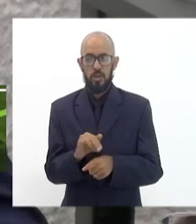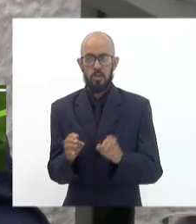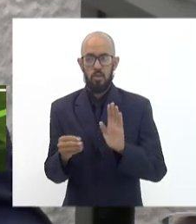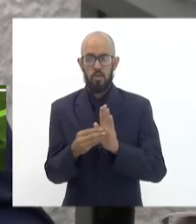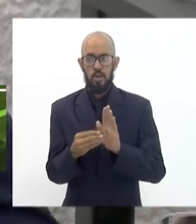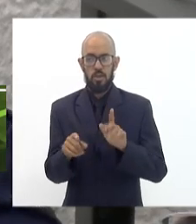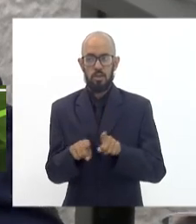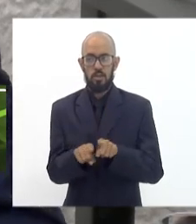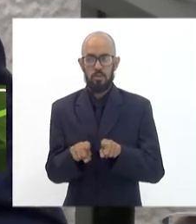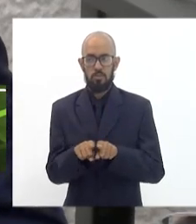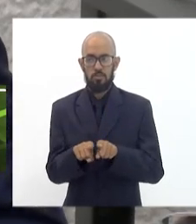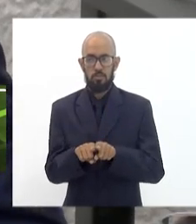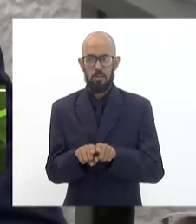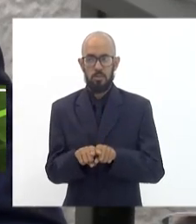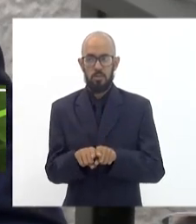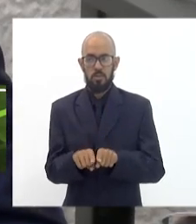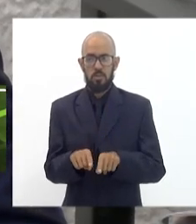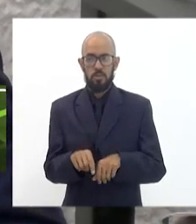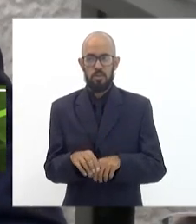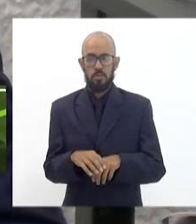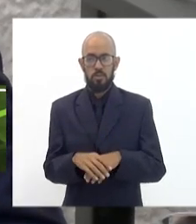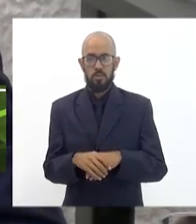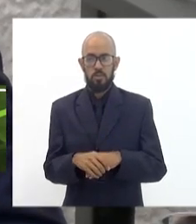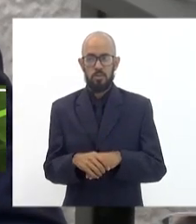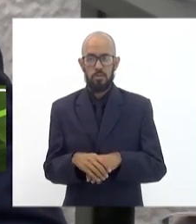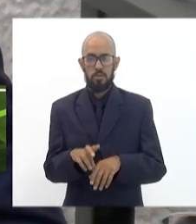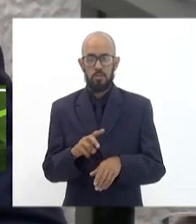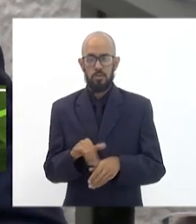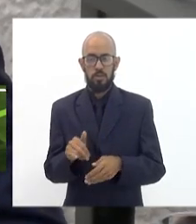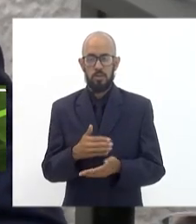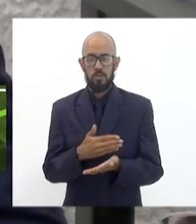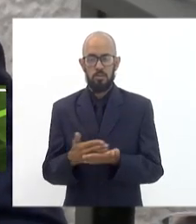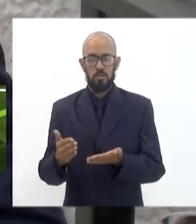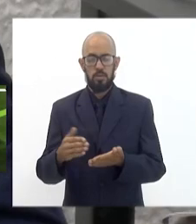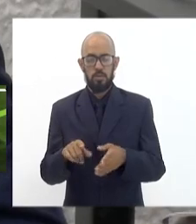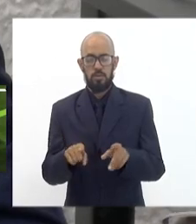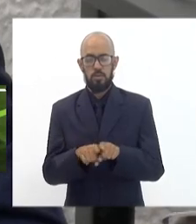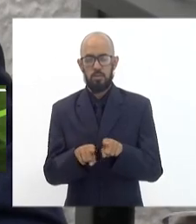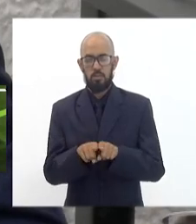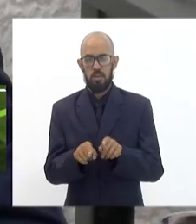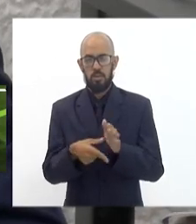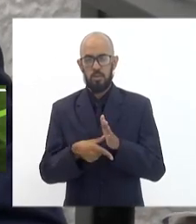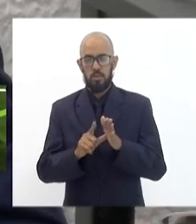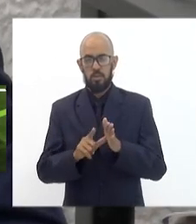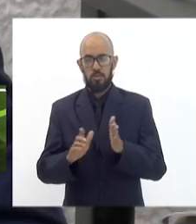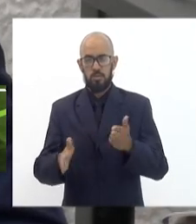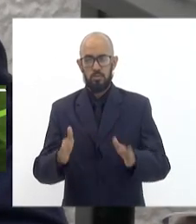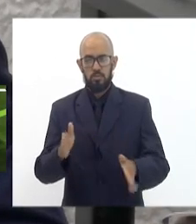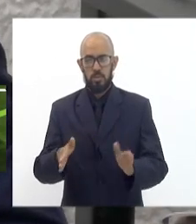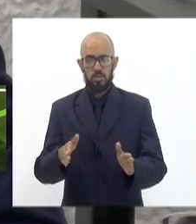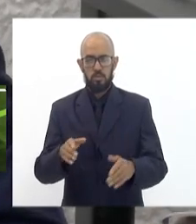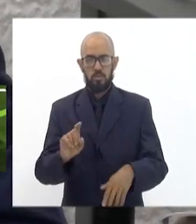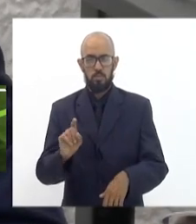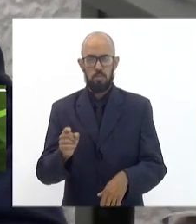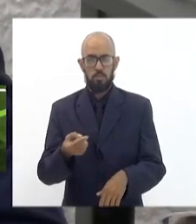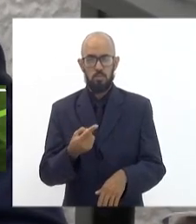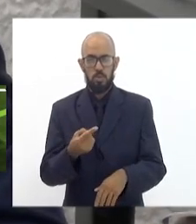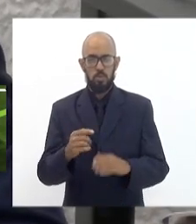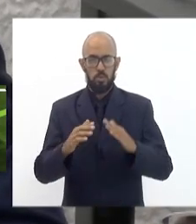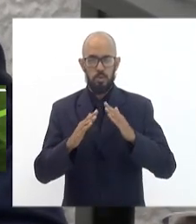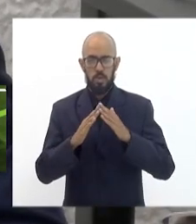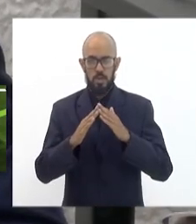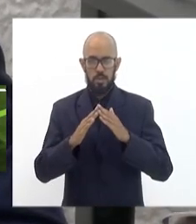incluir agora terminando projeto nós já Vamo entrar mesmo antes do prazo com mil e tantas moradias